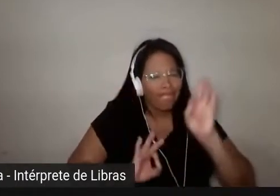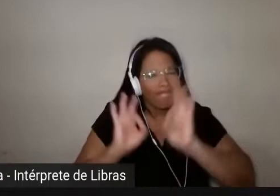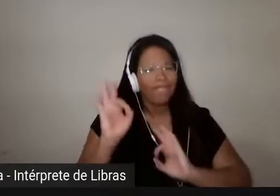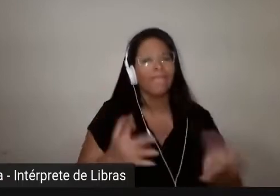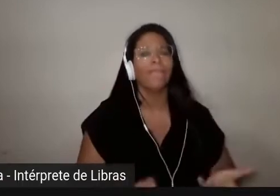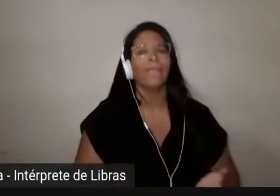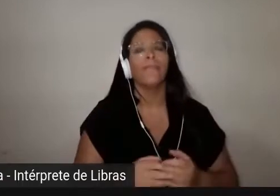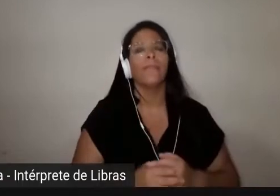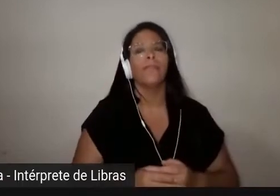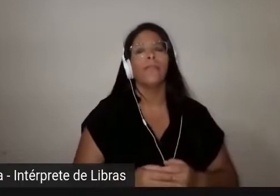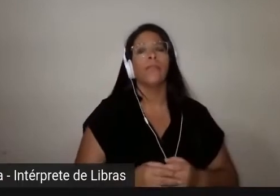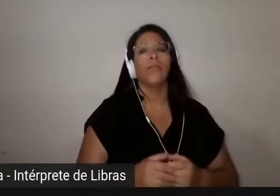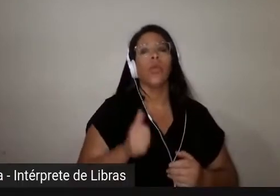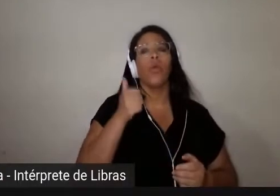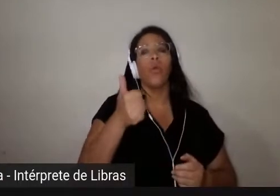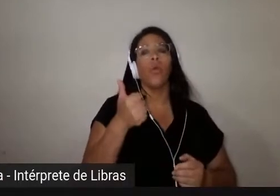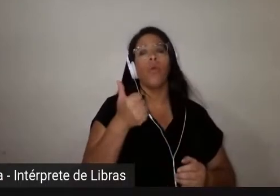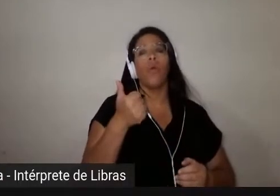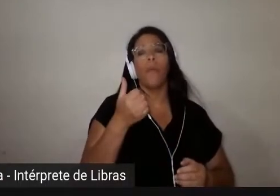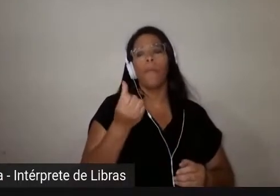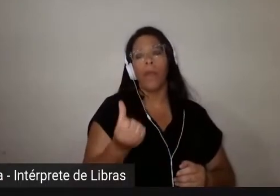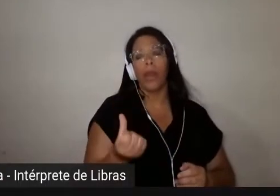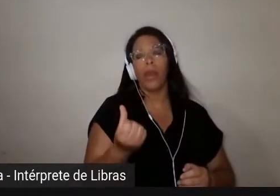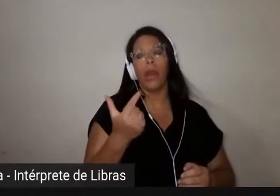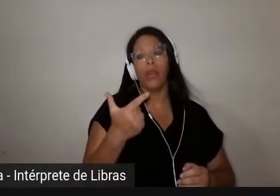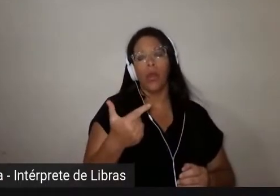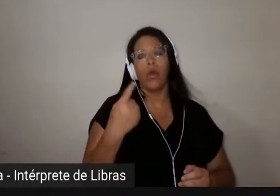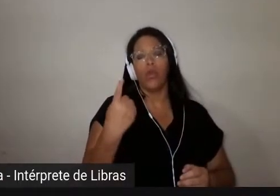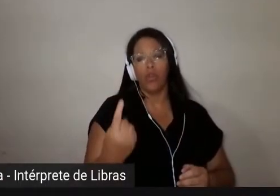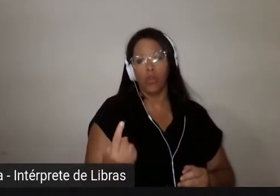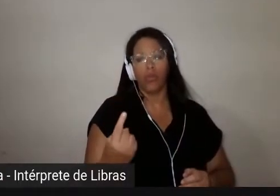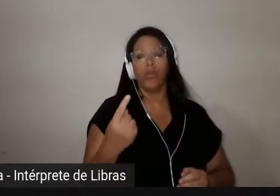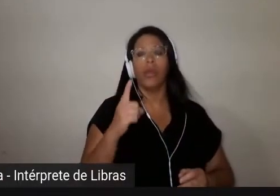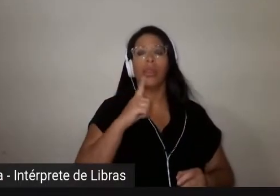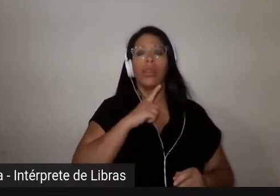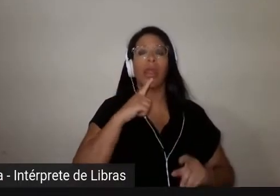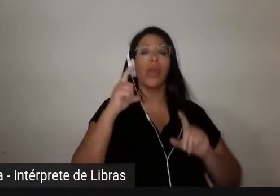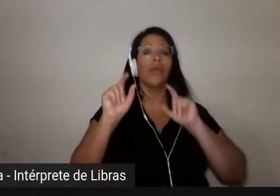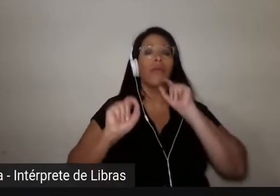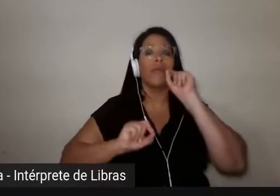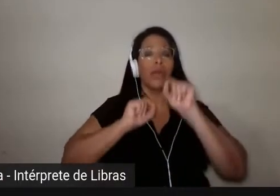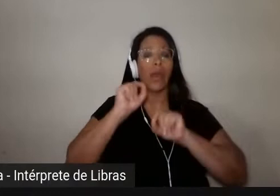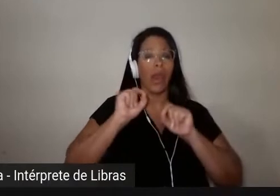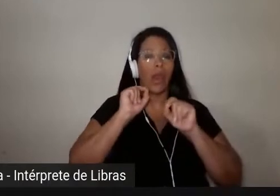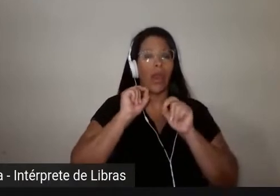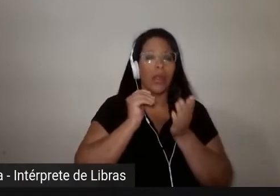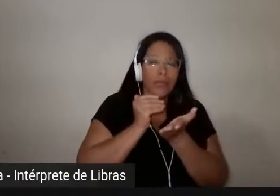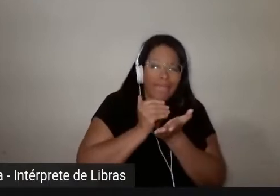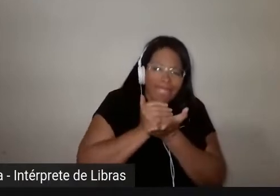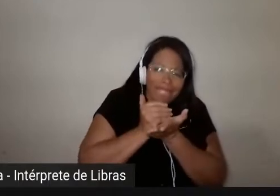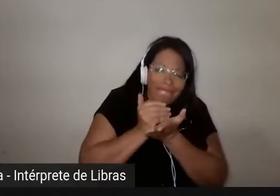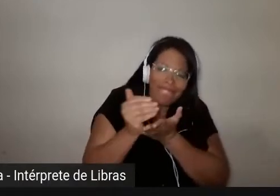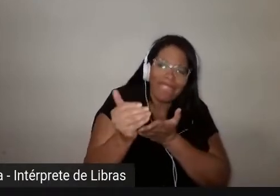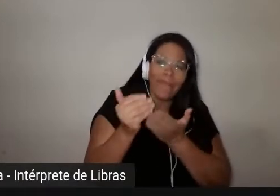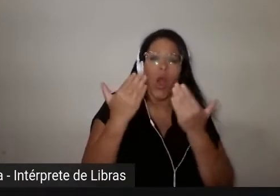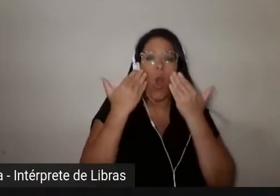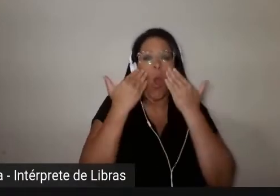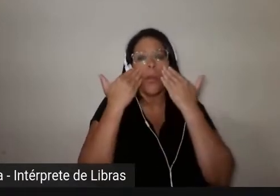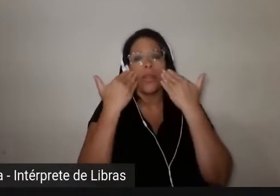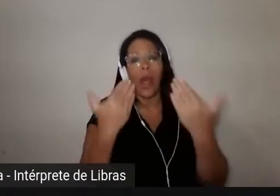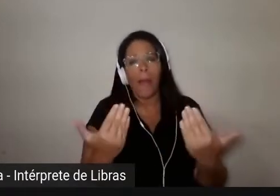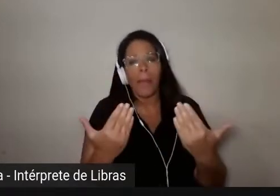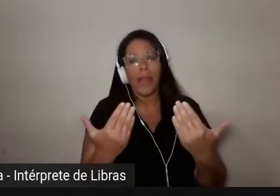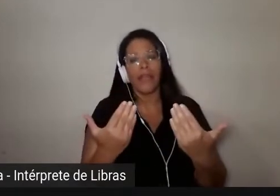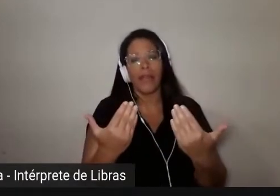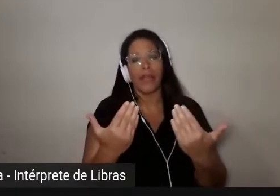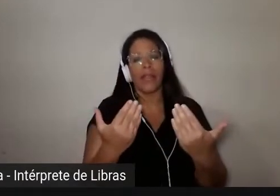né, lá no 621, você tem o início, né, você pode apresentar destaque até o